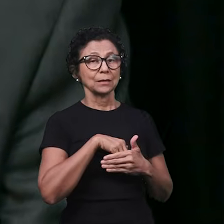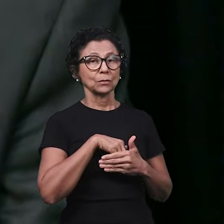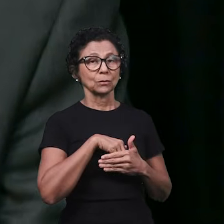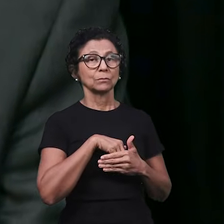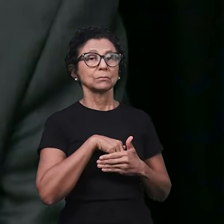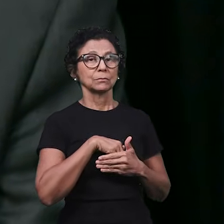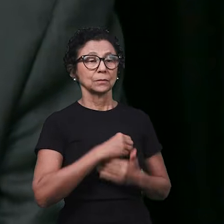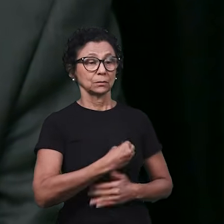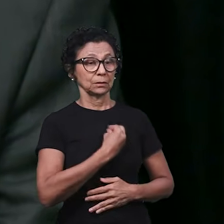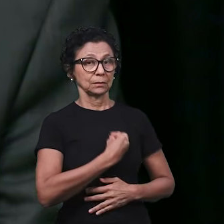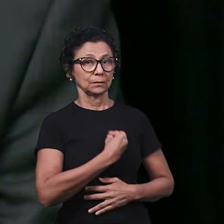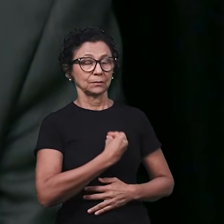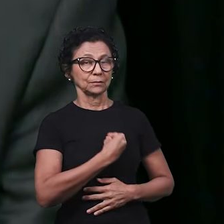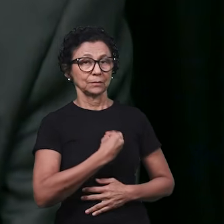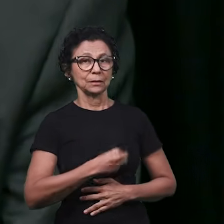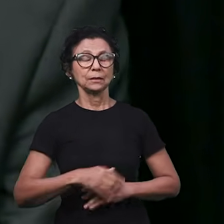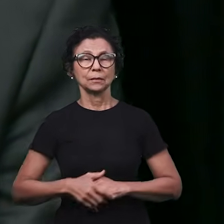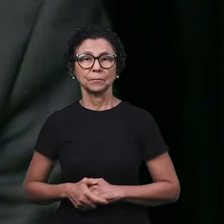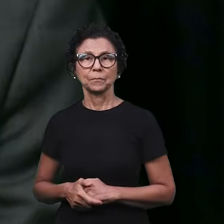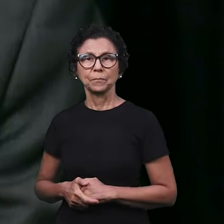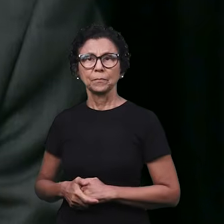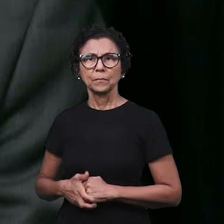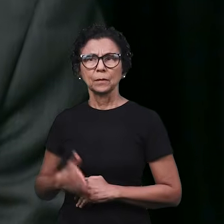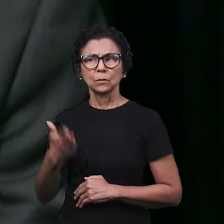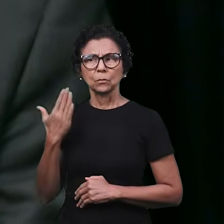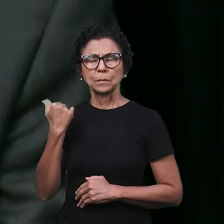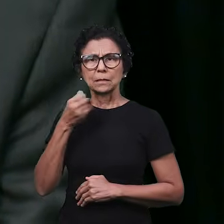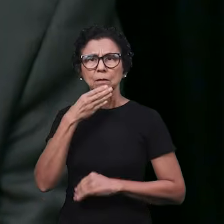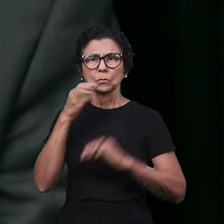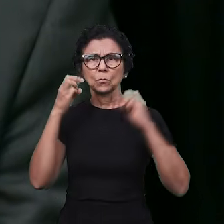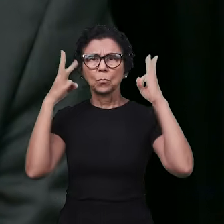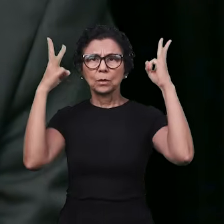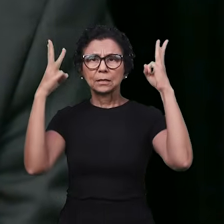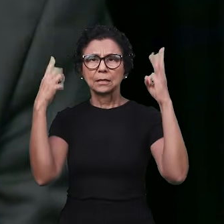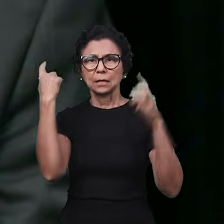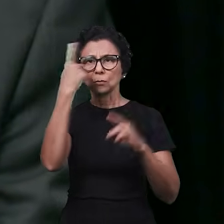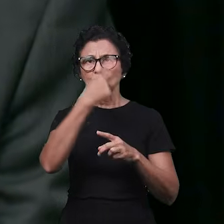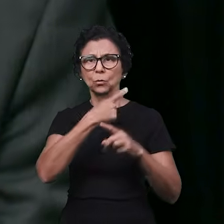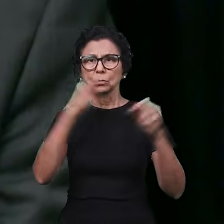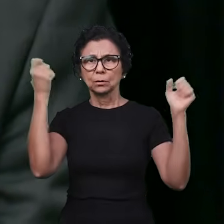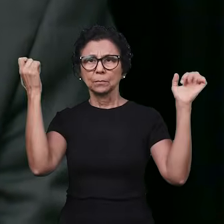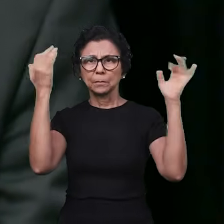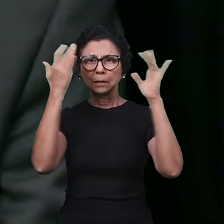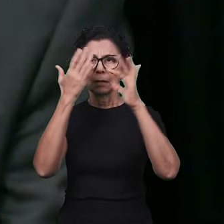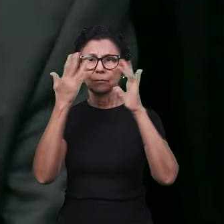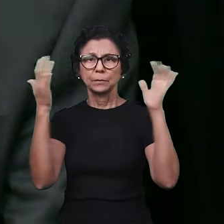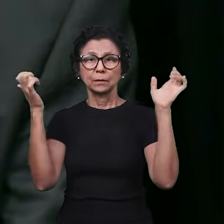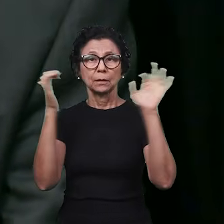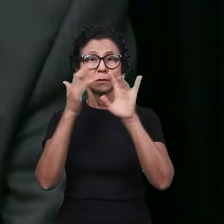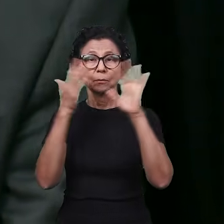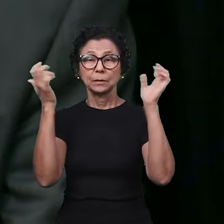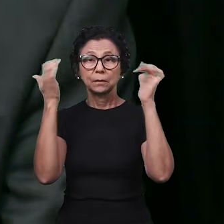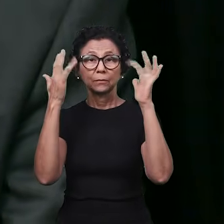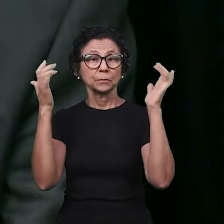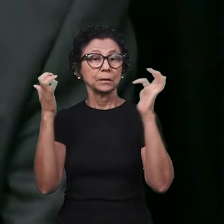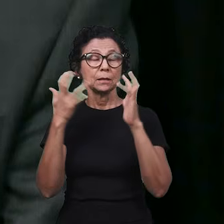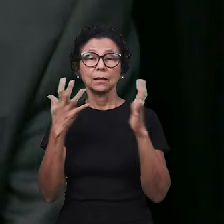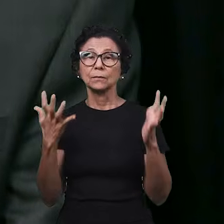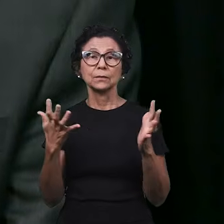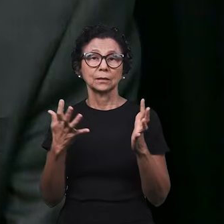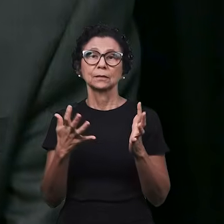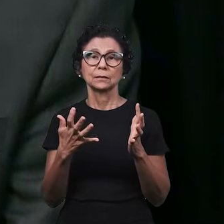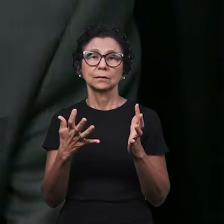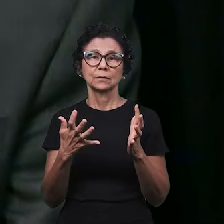rosto é resplandecido sobre nós, o rosto de Moisés brilhava. O mundo precisa de ver essa bênção, mas isso é um desejo nosso, isso